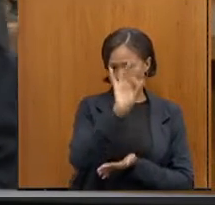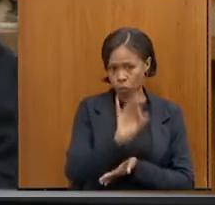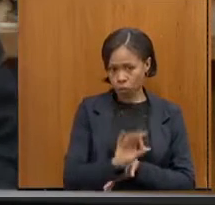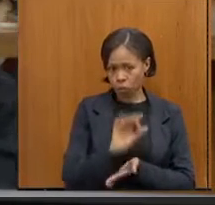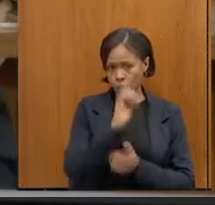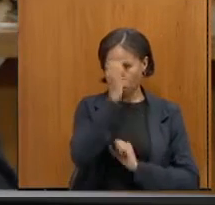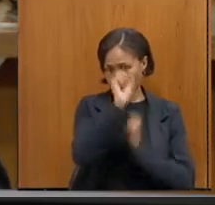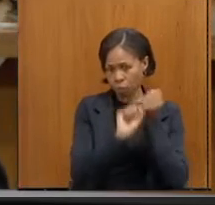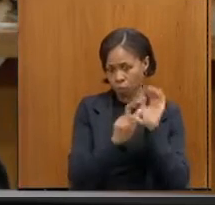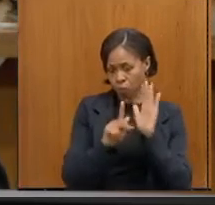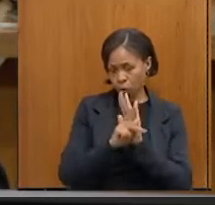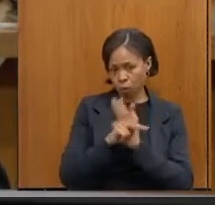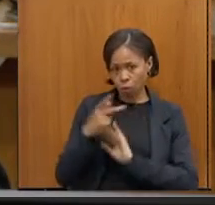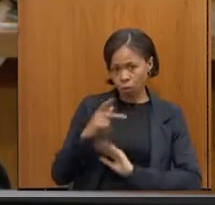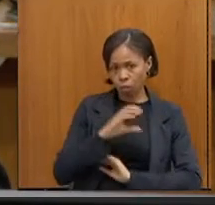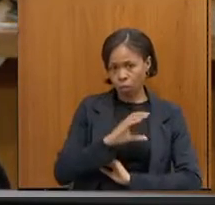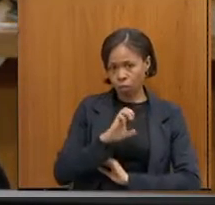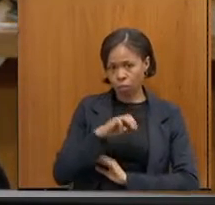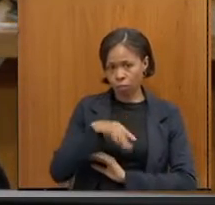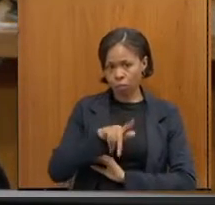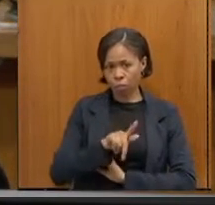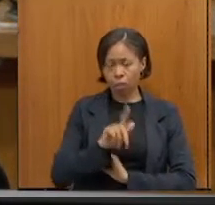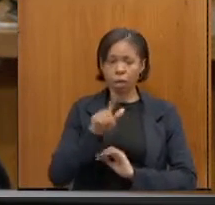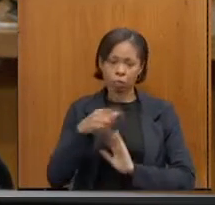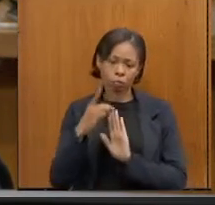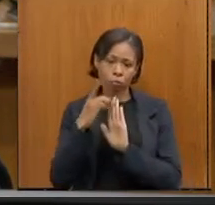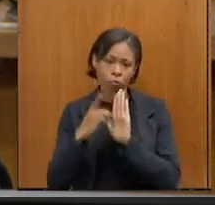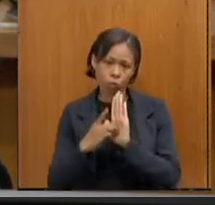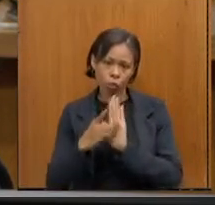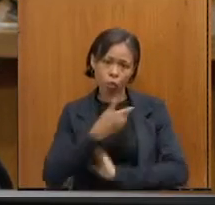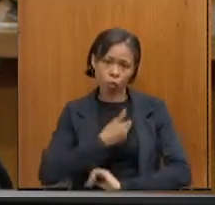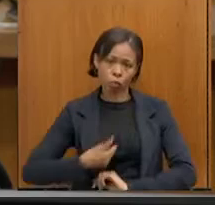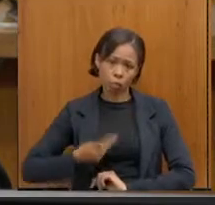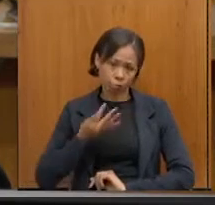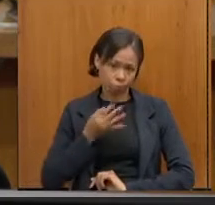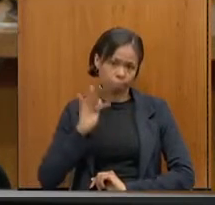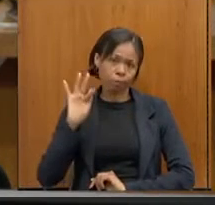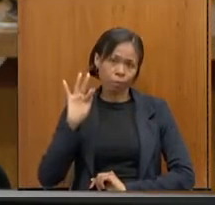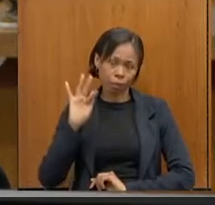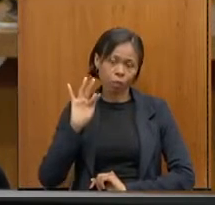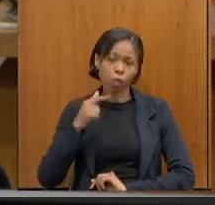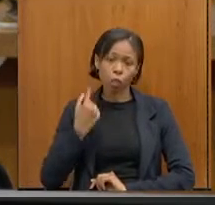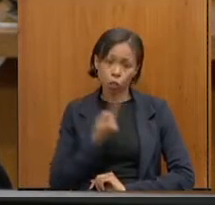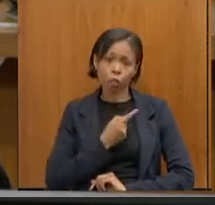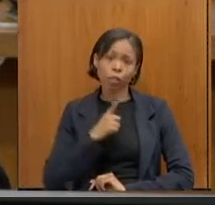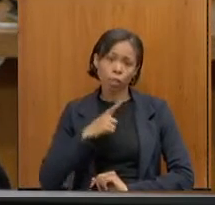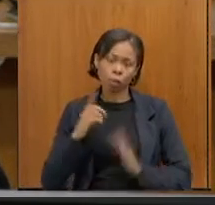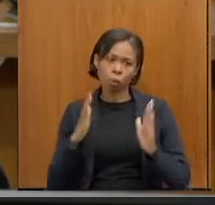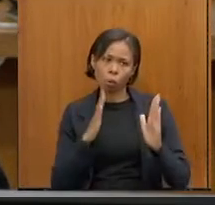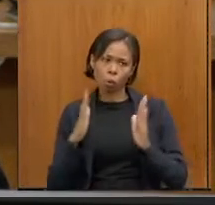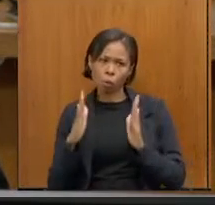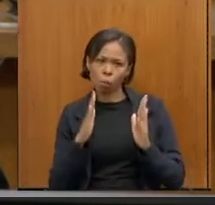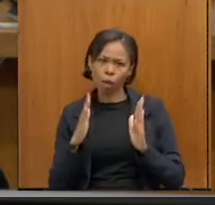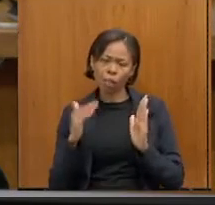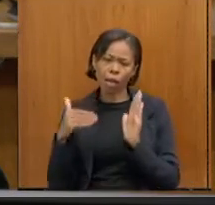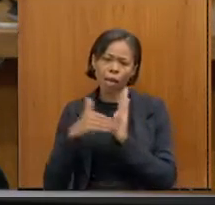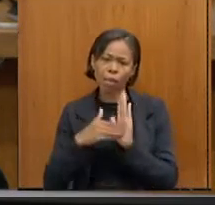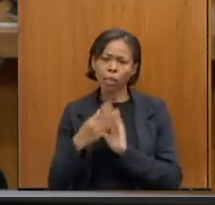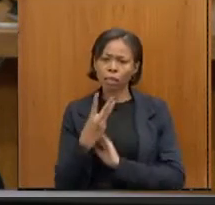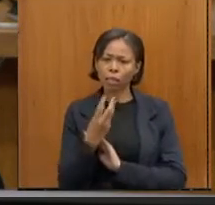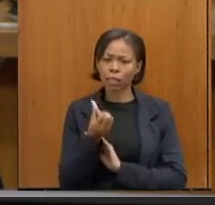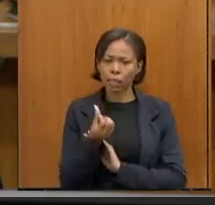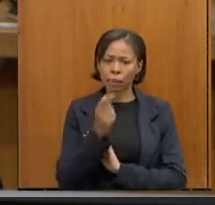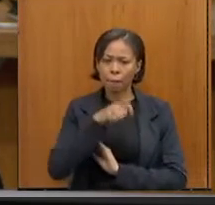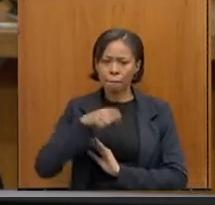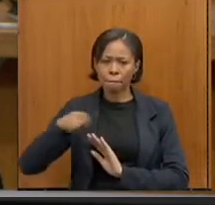é isso é um decreto do governo federal e nós temos o prazo para nos manifestar até 36